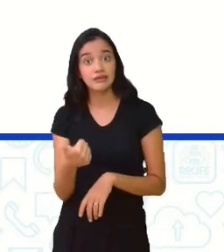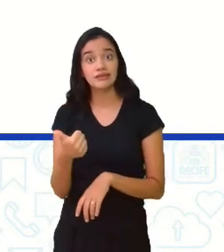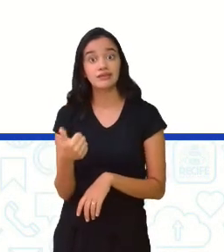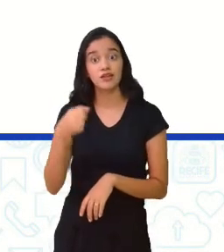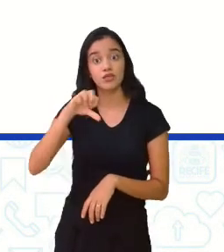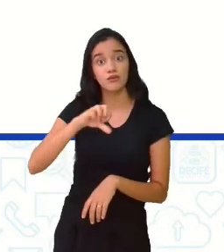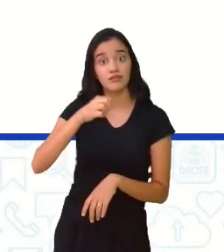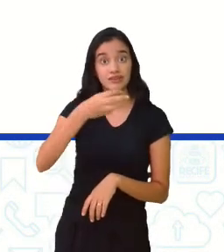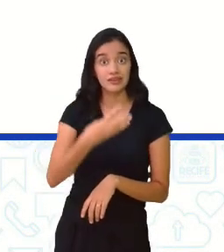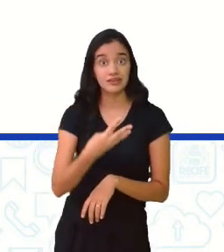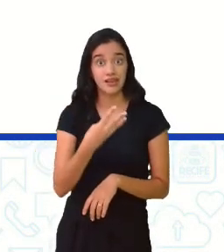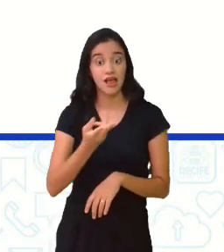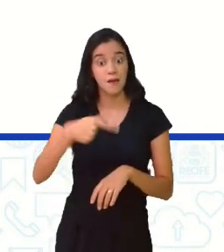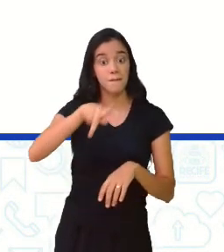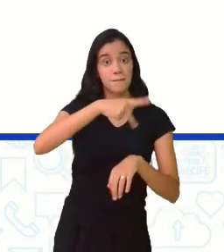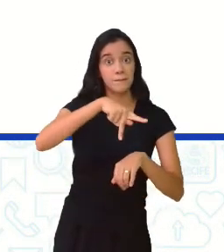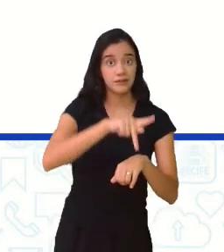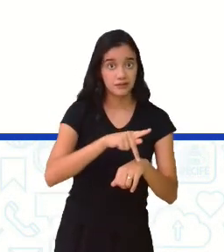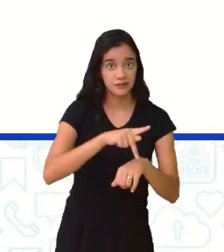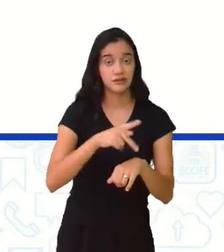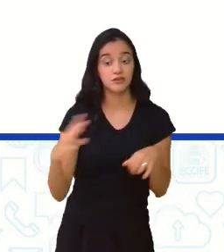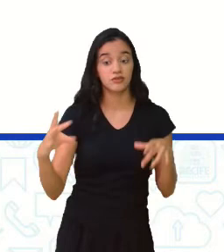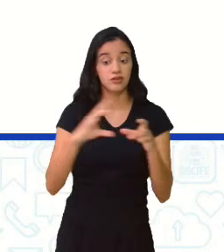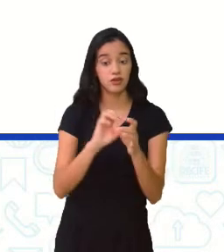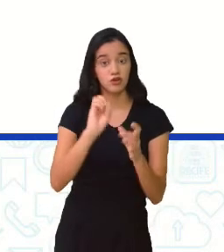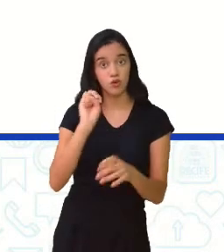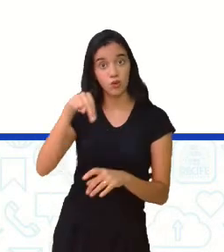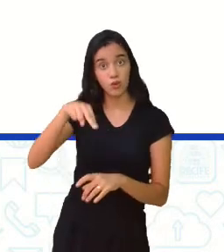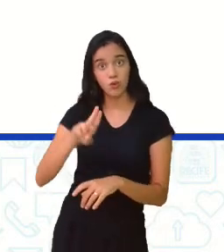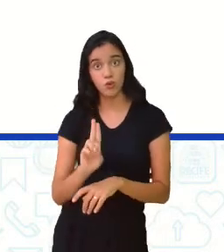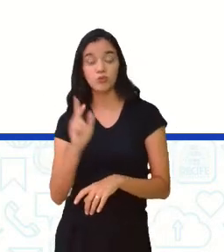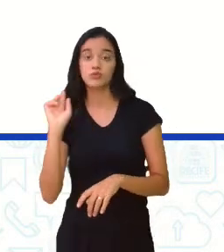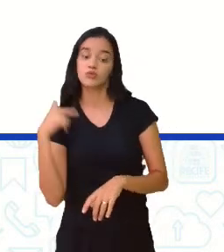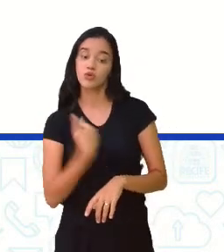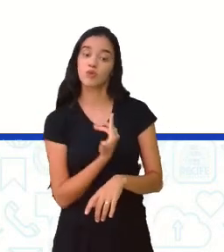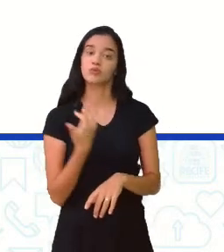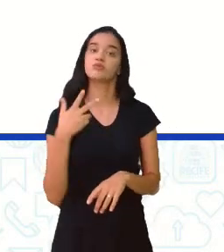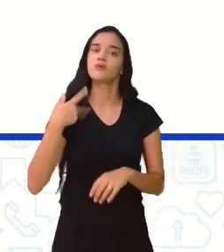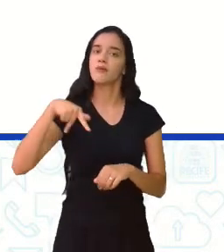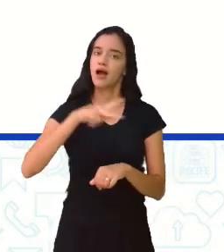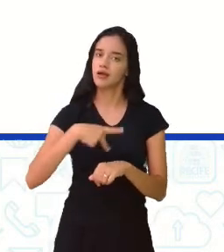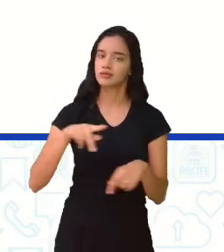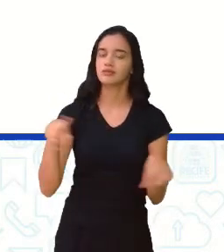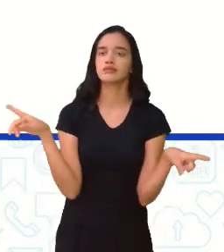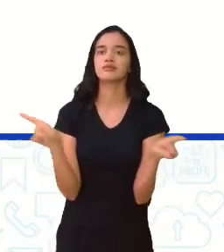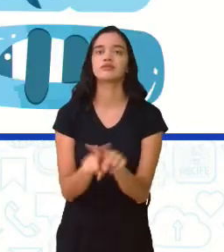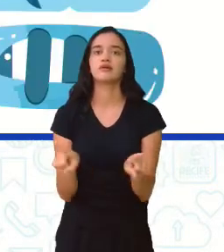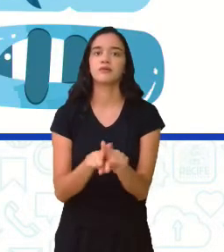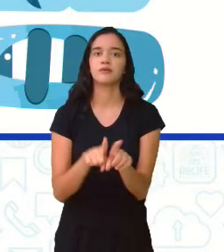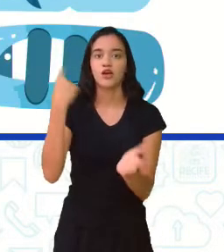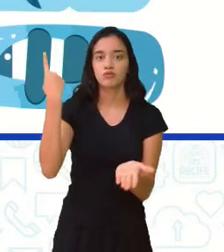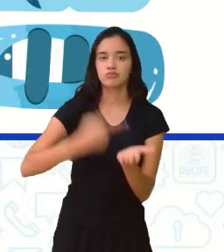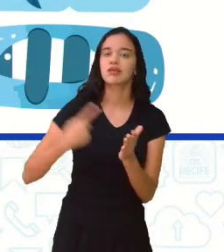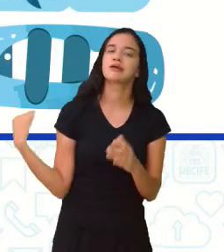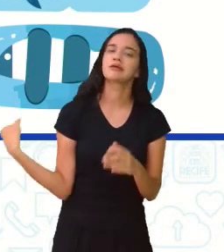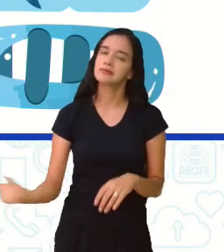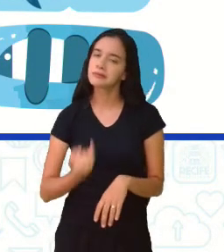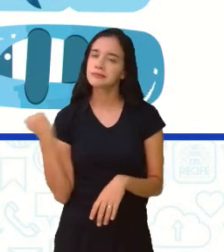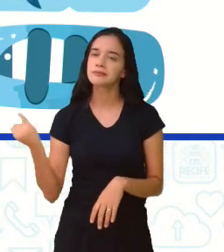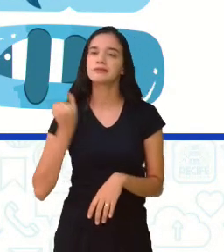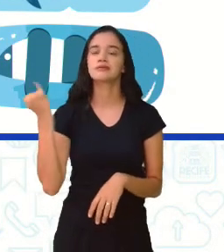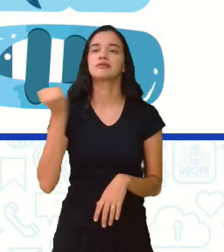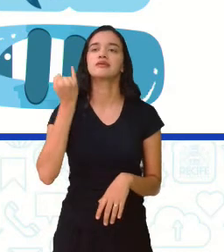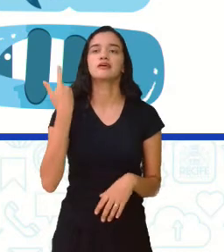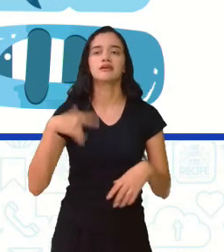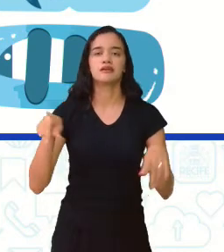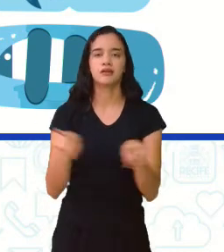193 países membros da ONU, incluindo o nosso país, tá? É um compromisso super importante. Eu trouxe